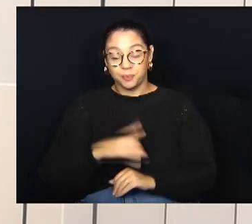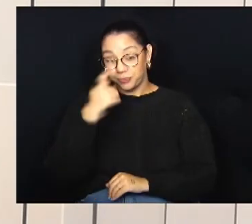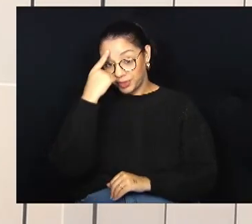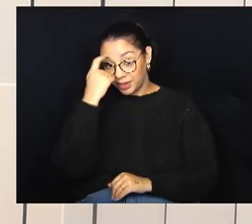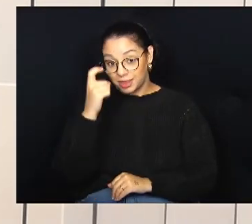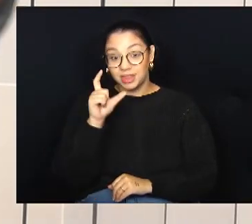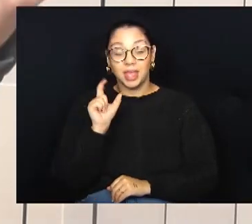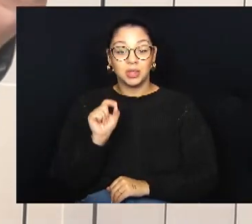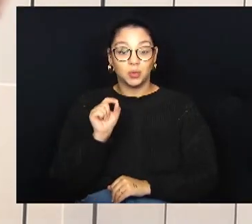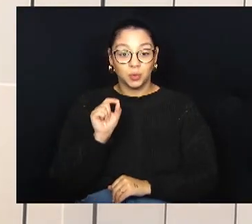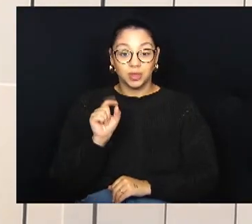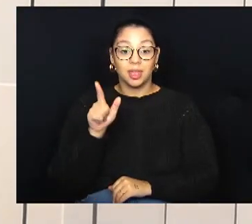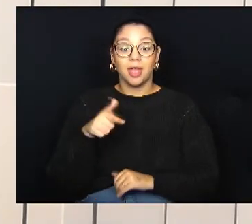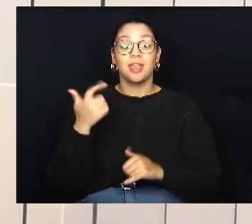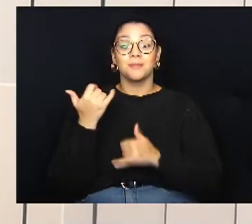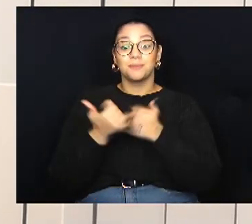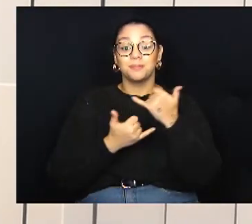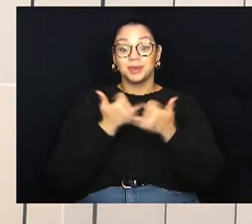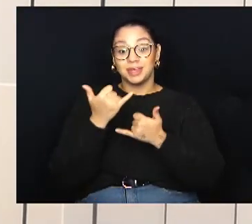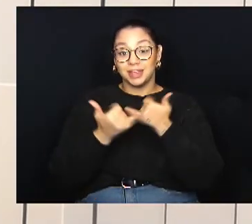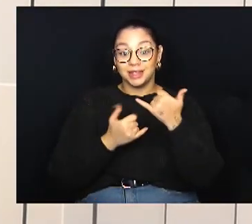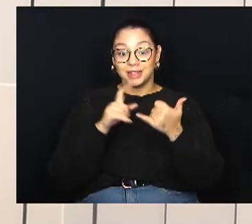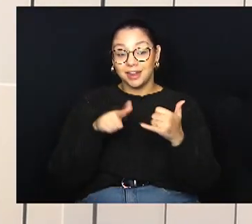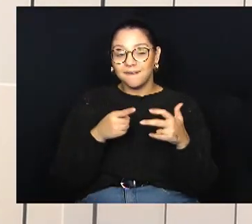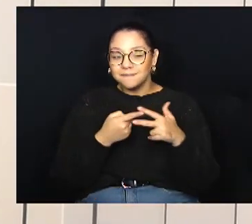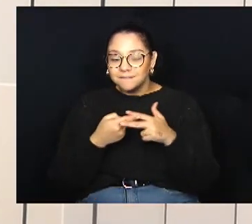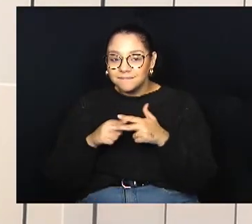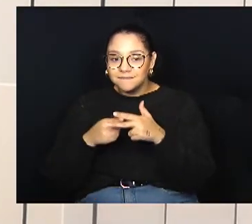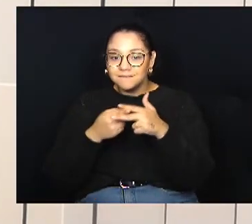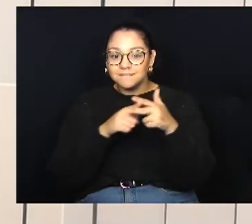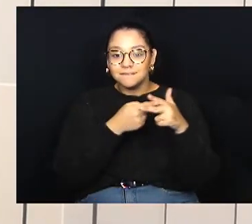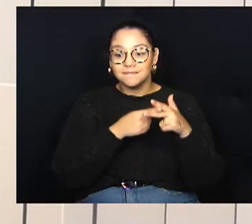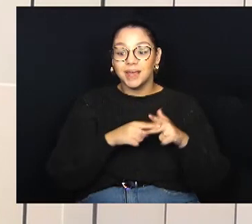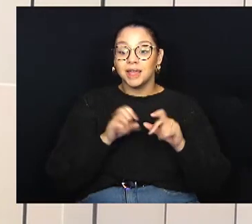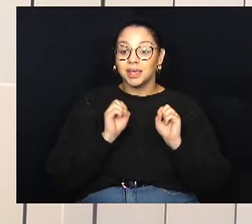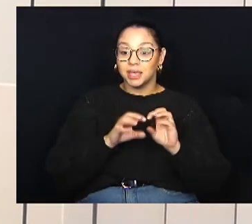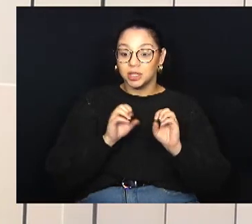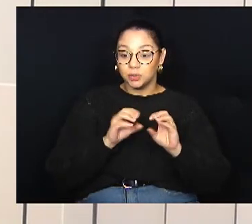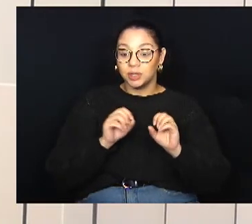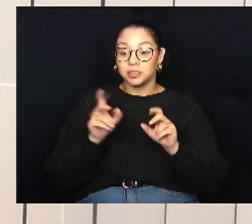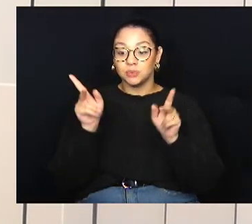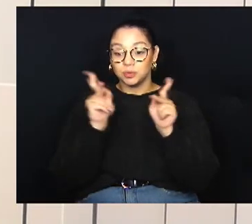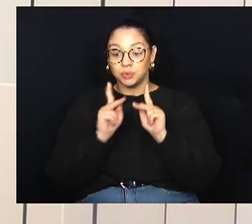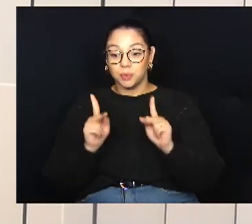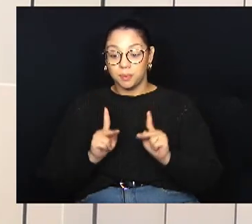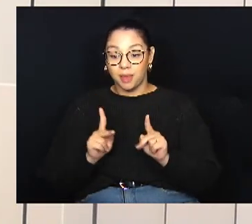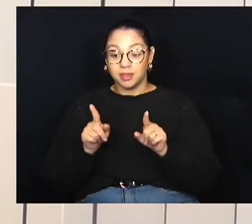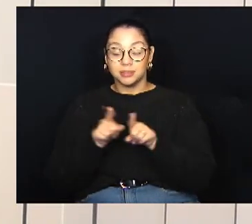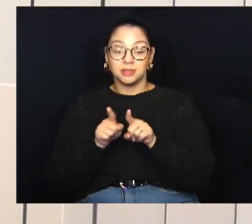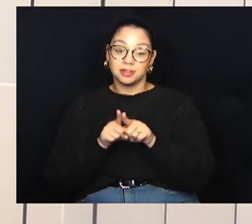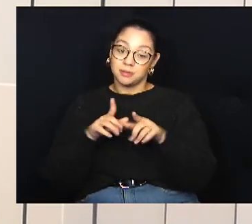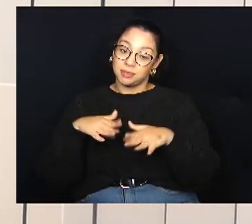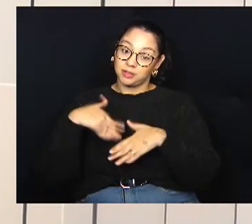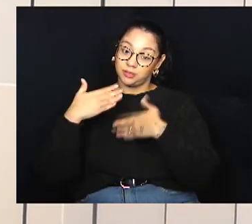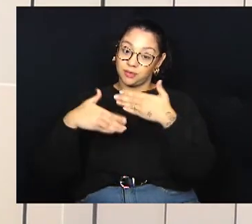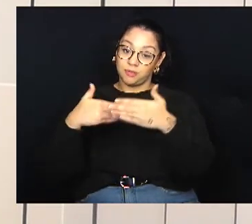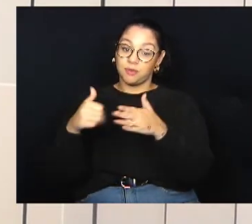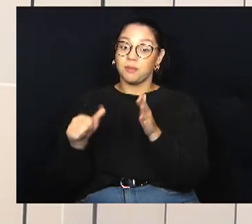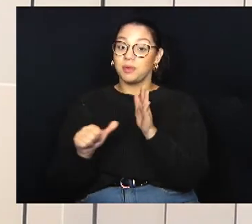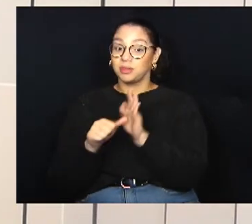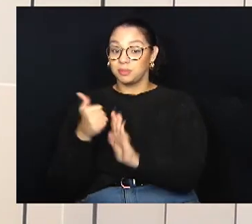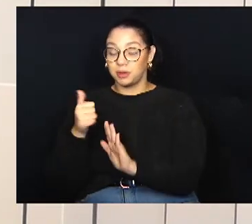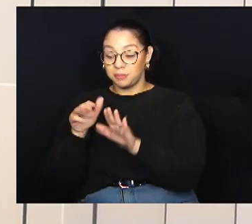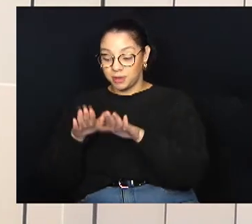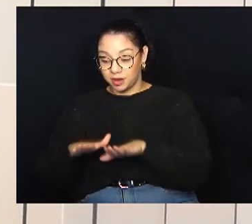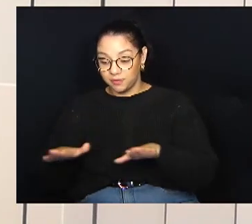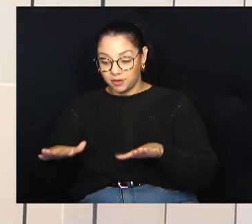utilizar brincadeiras como ferramentas de educação para a paz e no desenvolvimento da primeira infância.